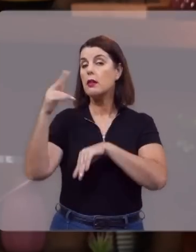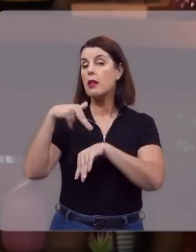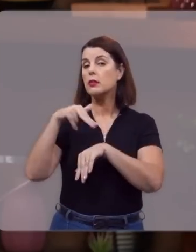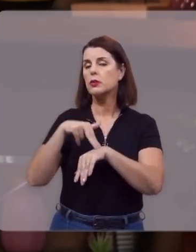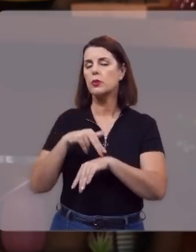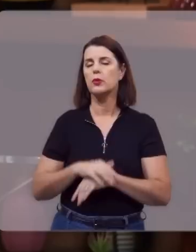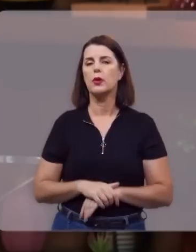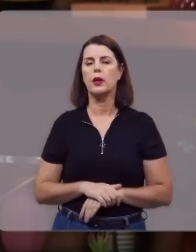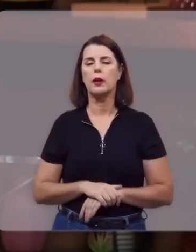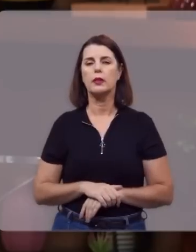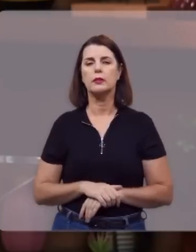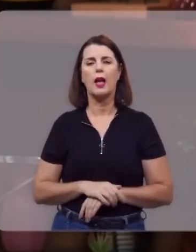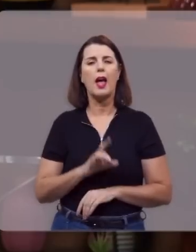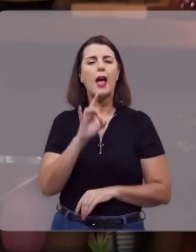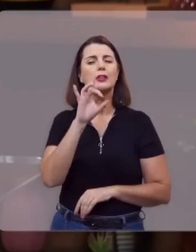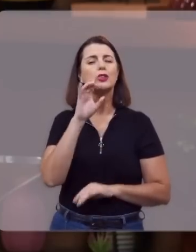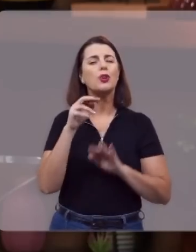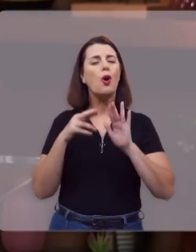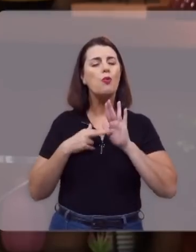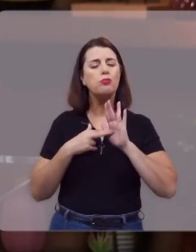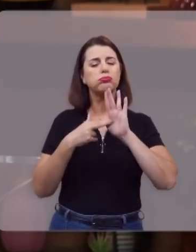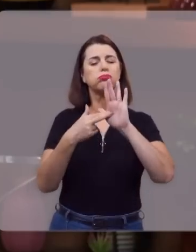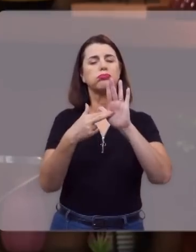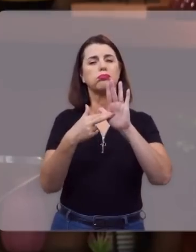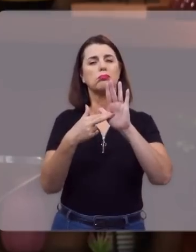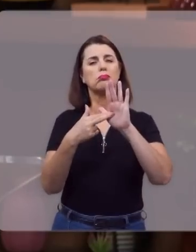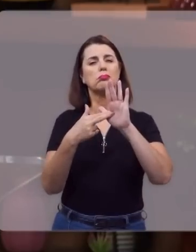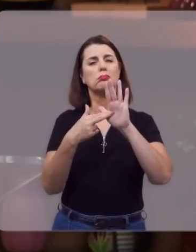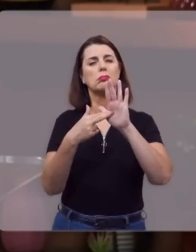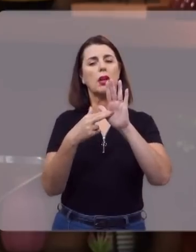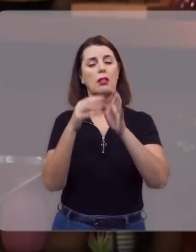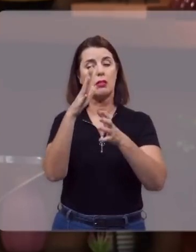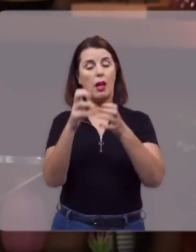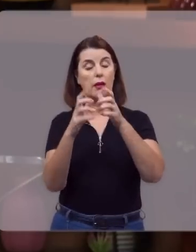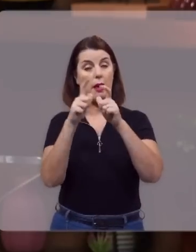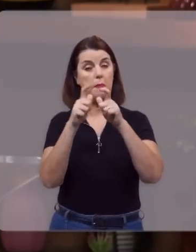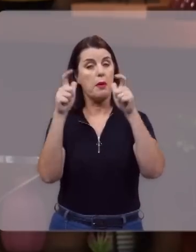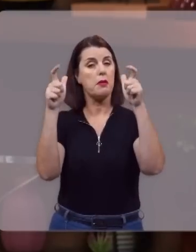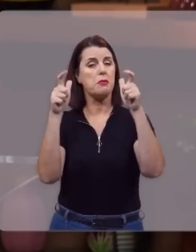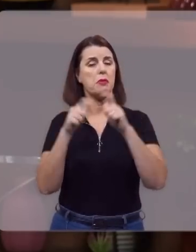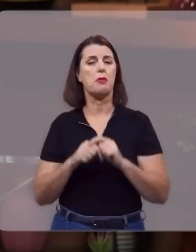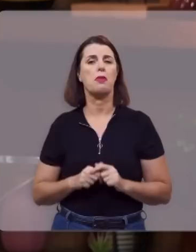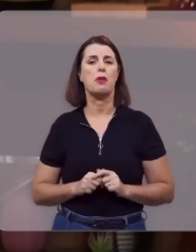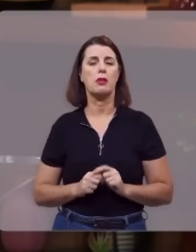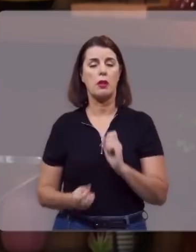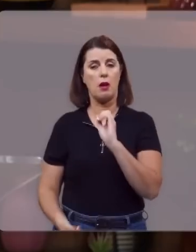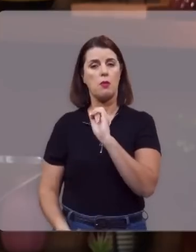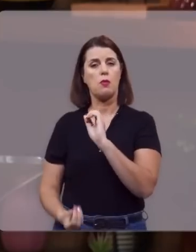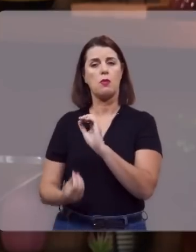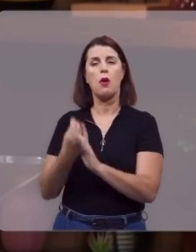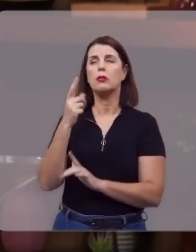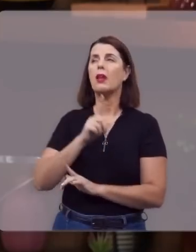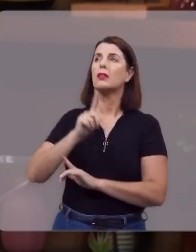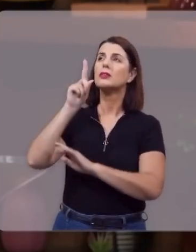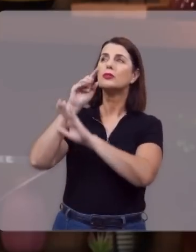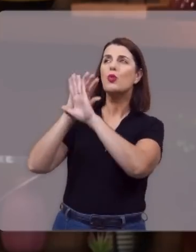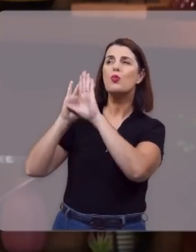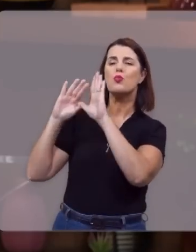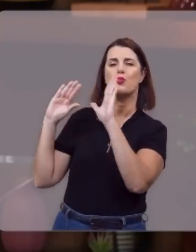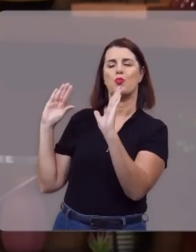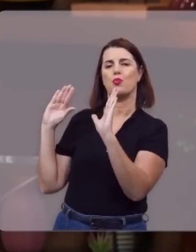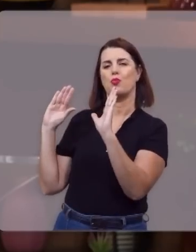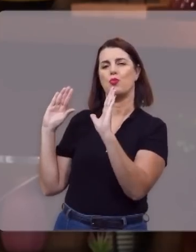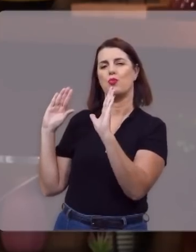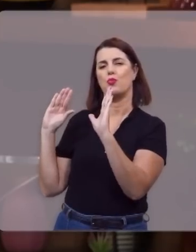nações, é apenas um reflexo desta guerra maior que acontece nas regiões